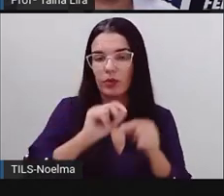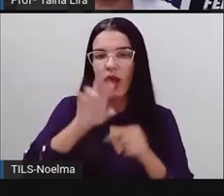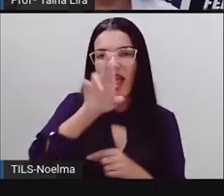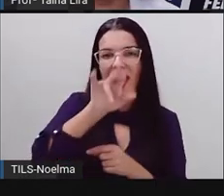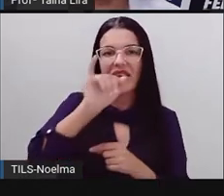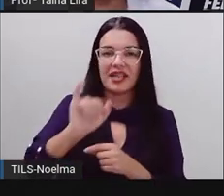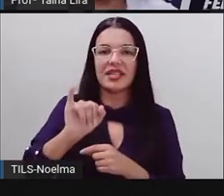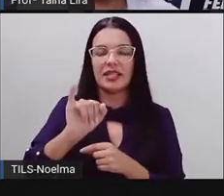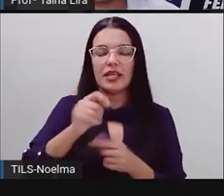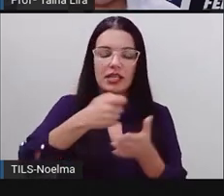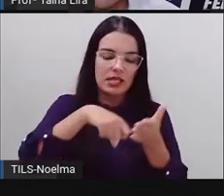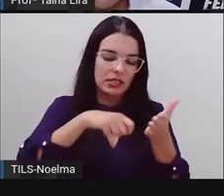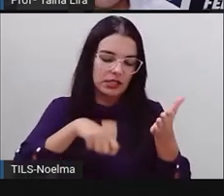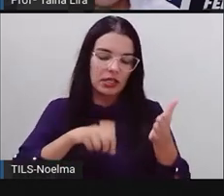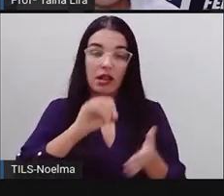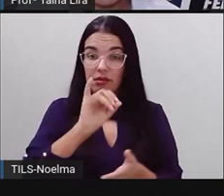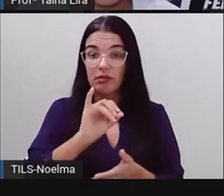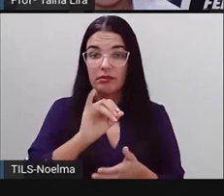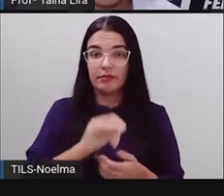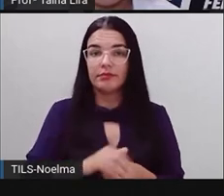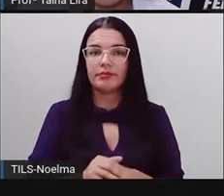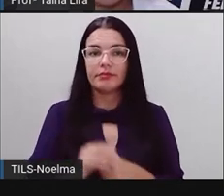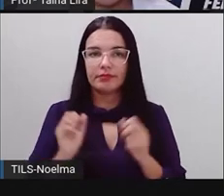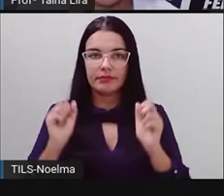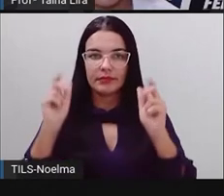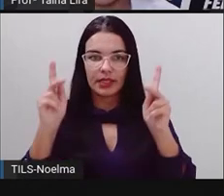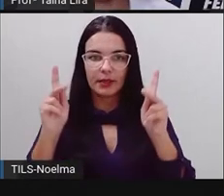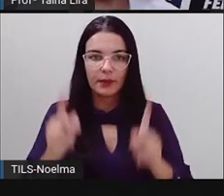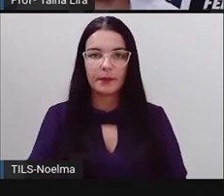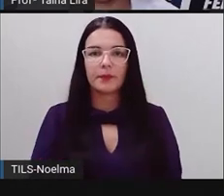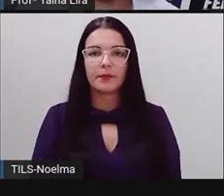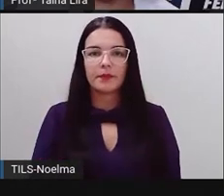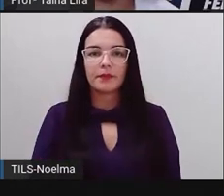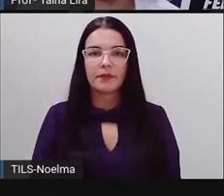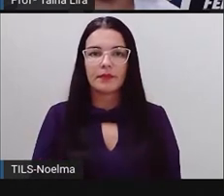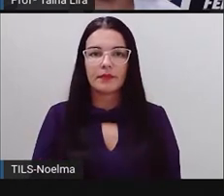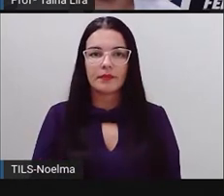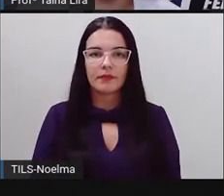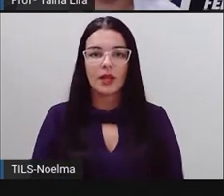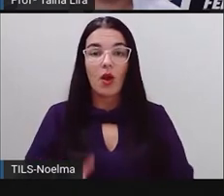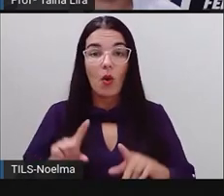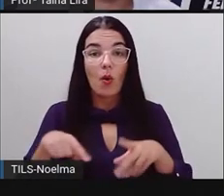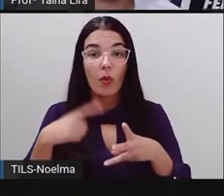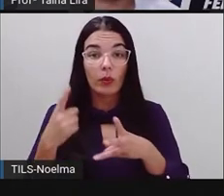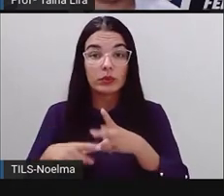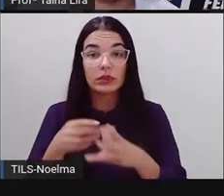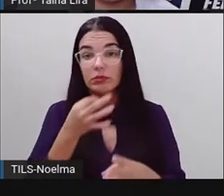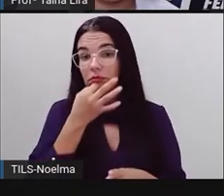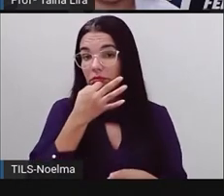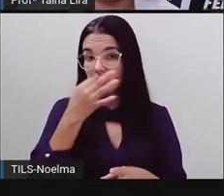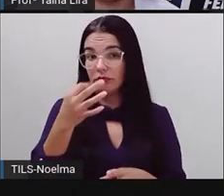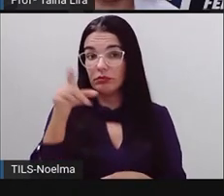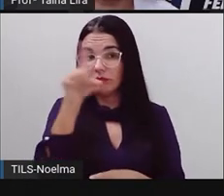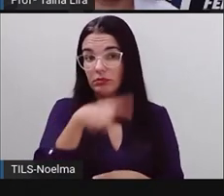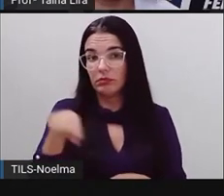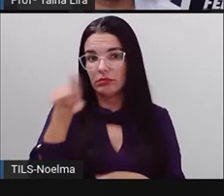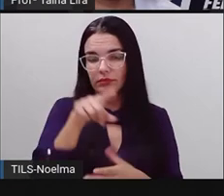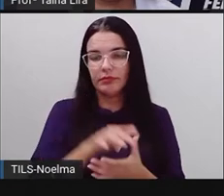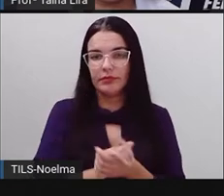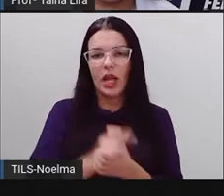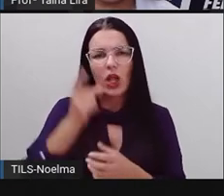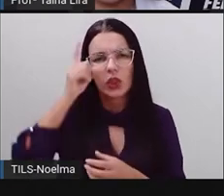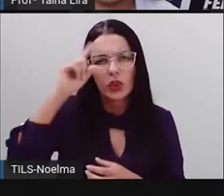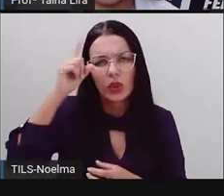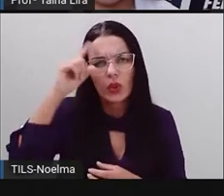eu escrevi com a letra aí tá bom aí aqui a prova já trouxe uma dica para você só